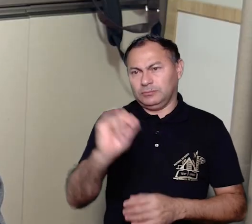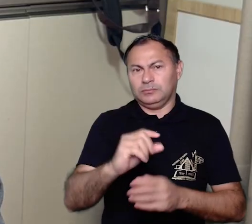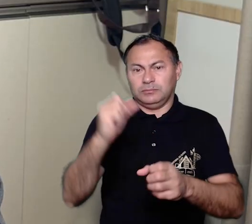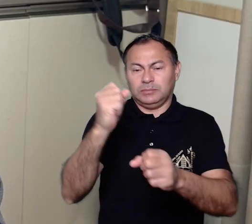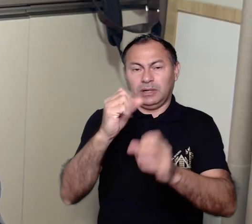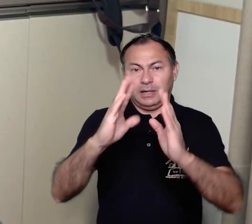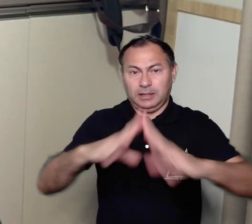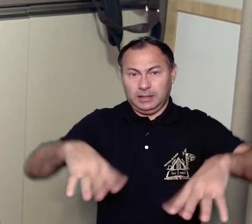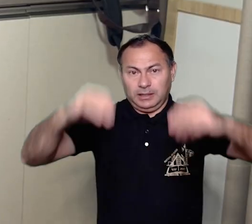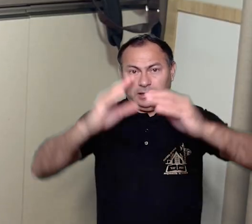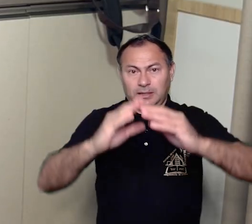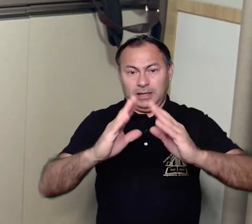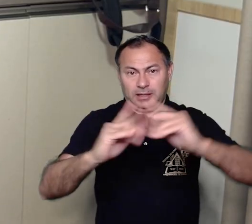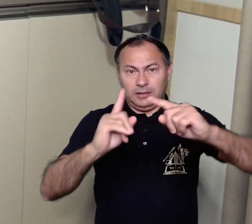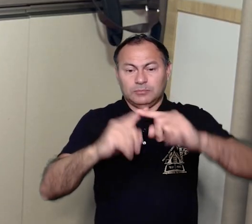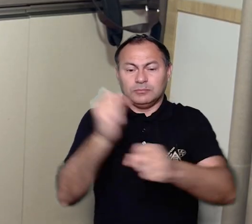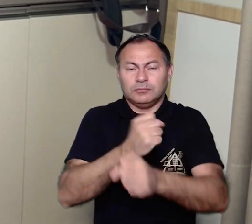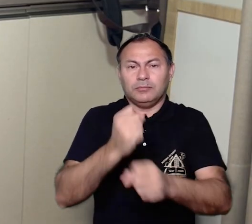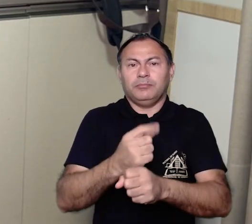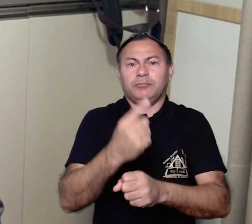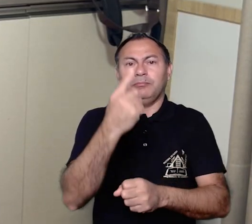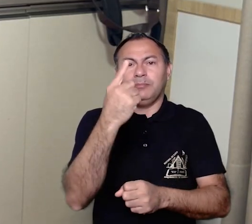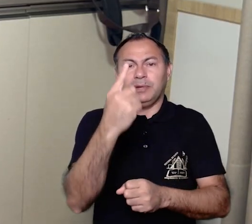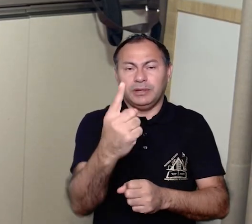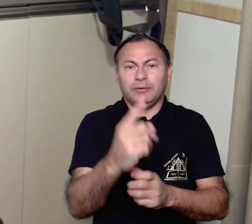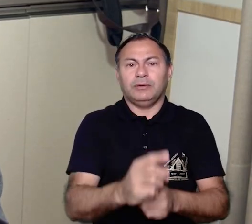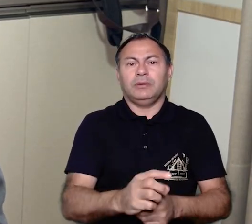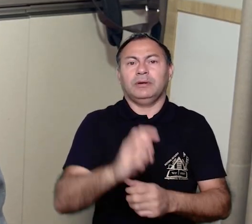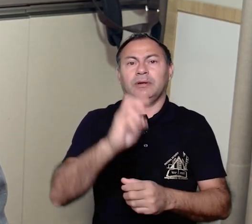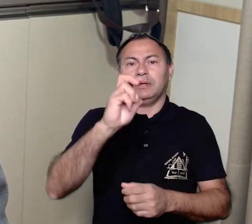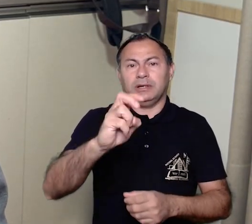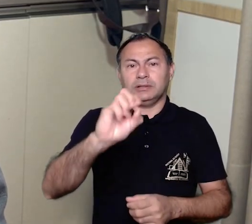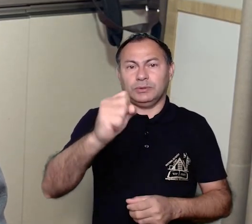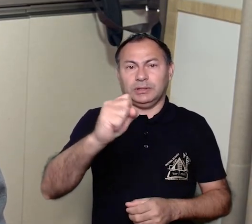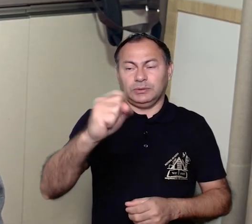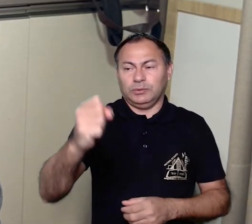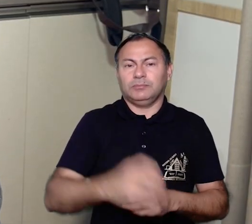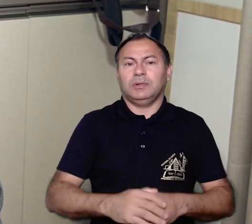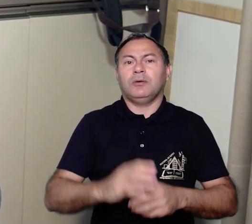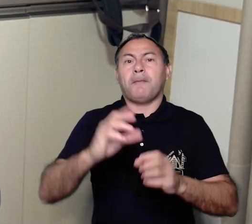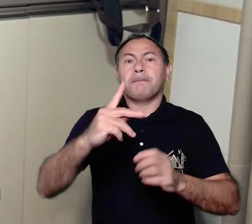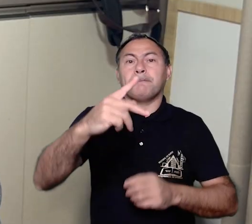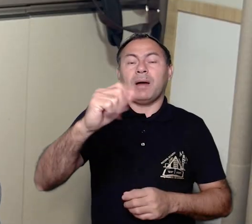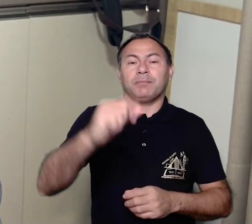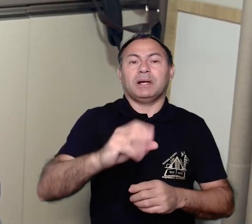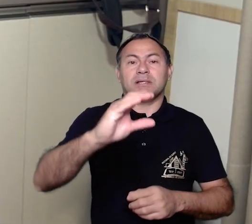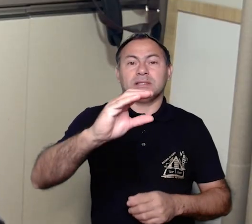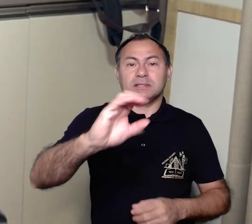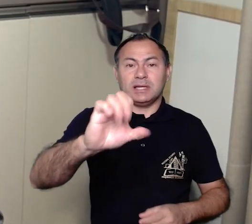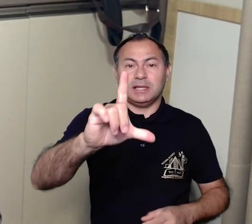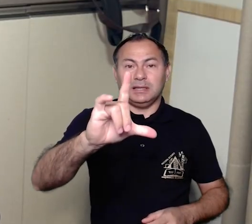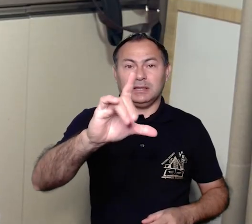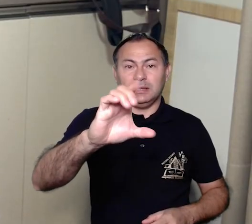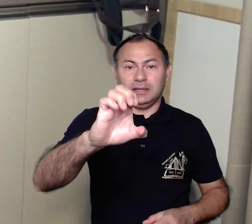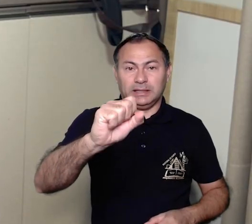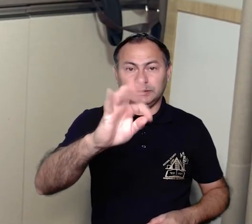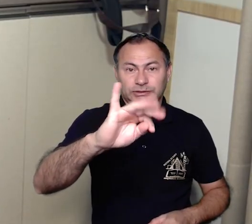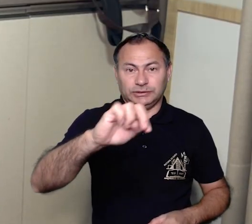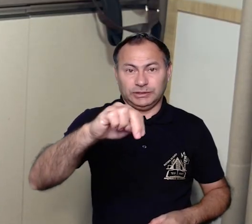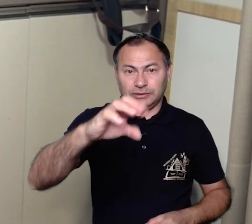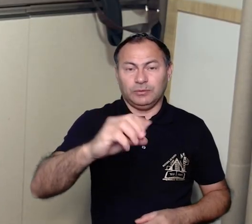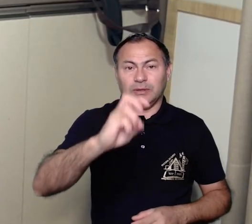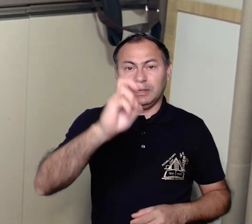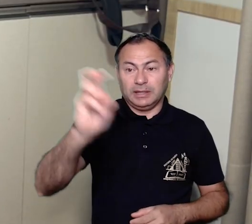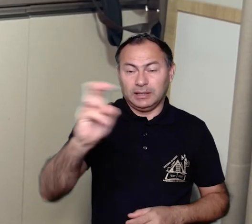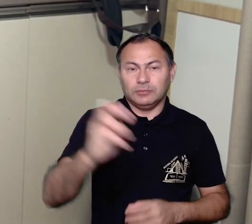em 1288 por vontade do Papa Celestino V, aonde começou a